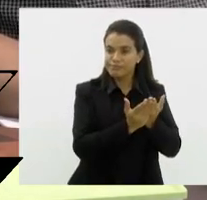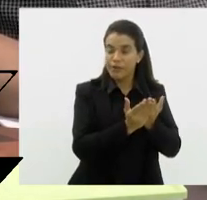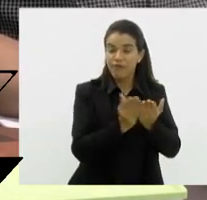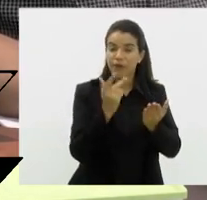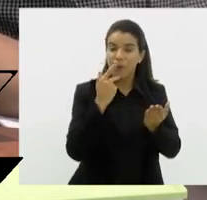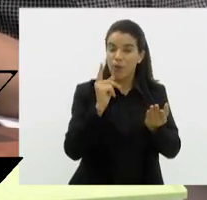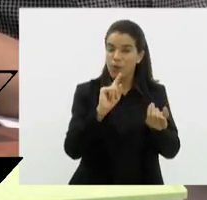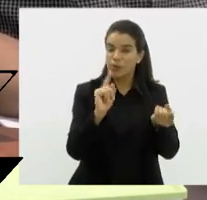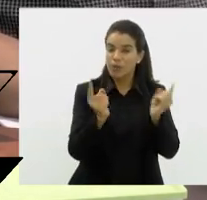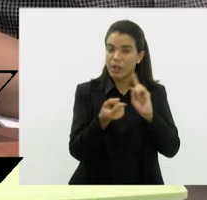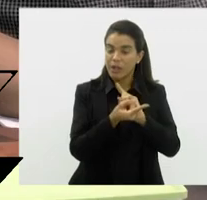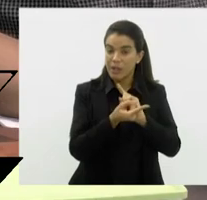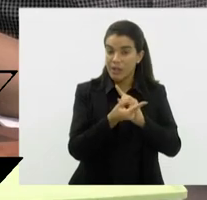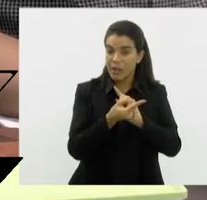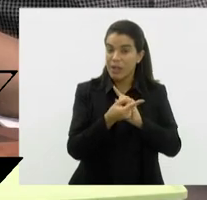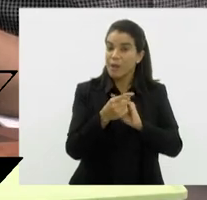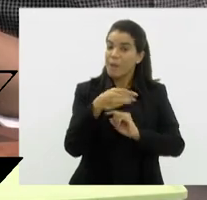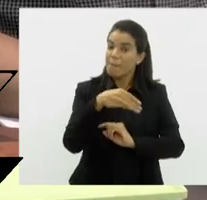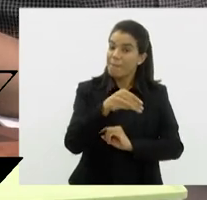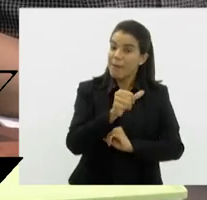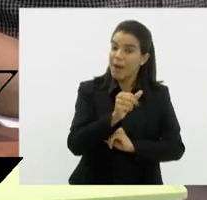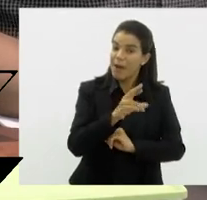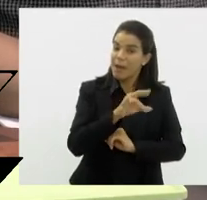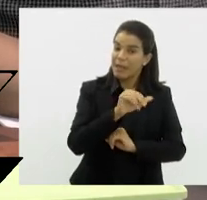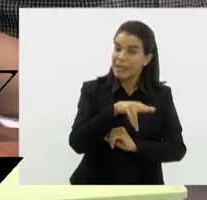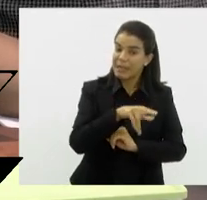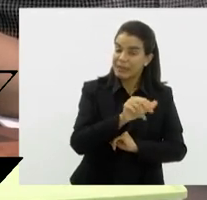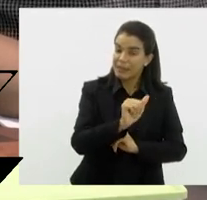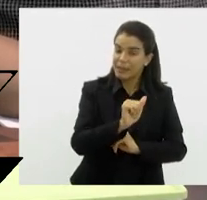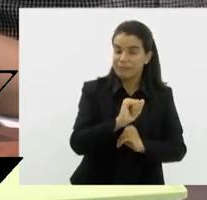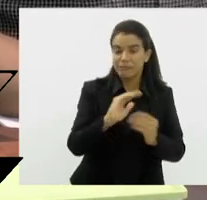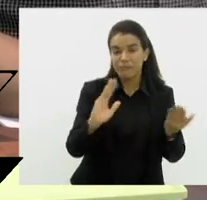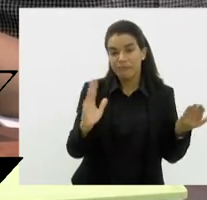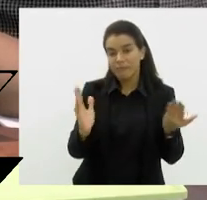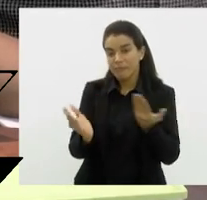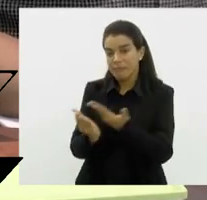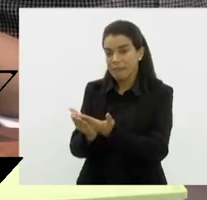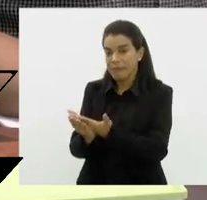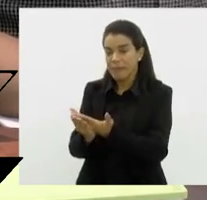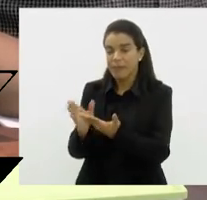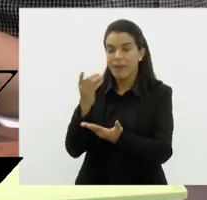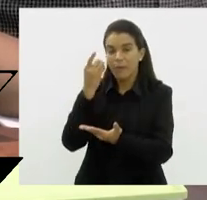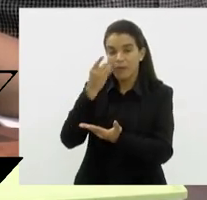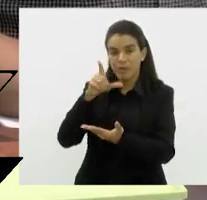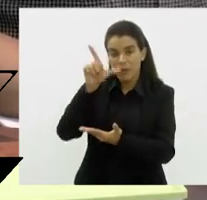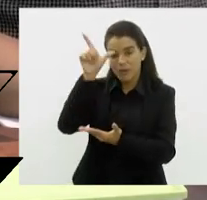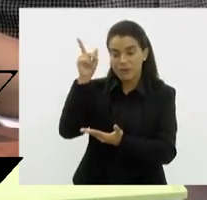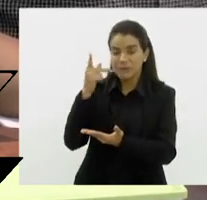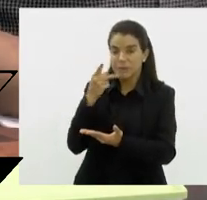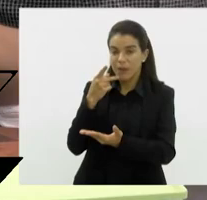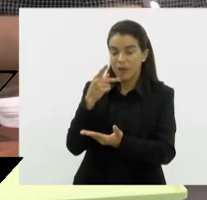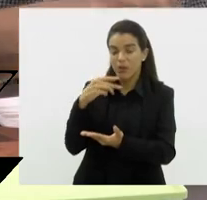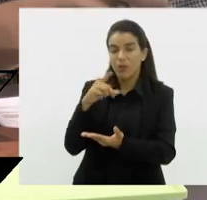contrário. O da Marina... anexa ao do deputado Luiz Paulo e Lucinha.